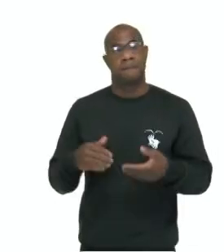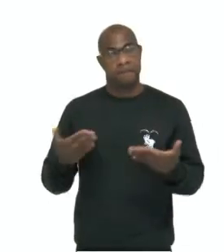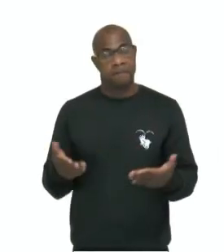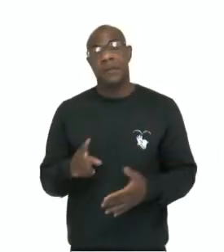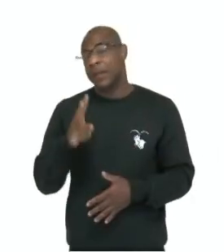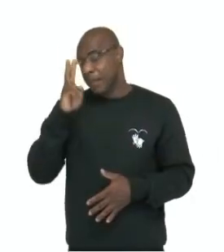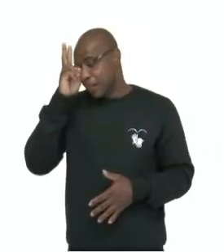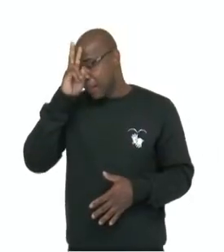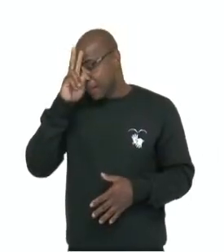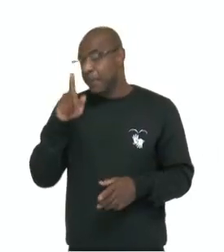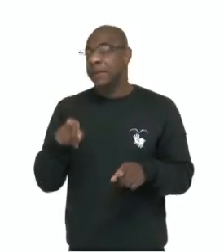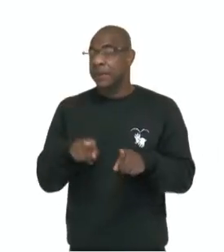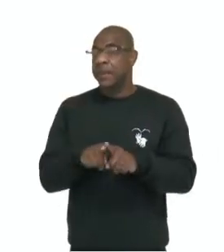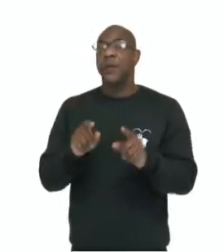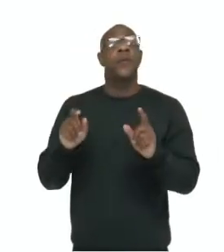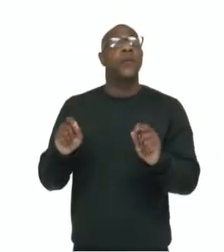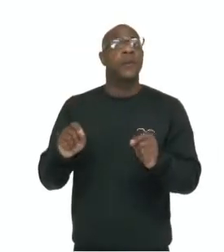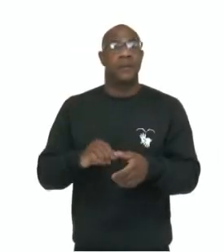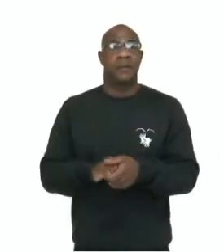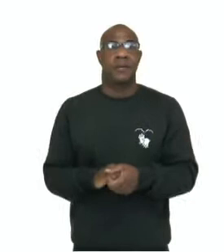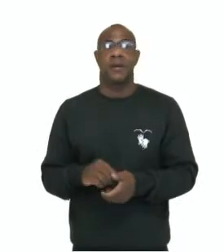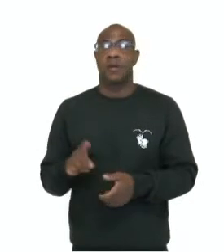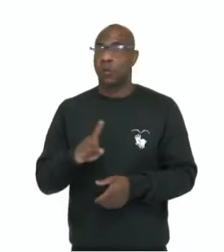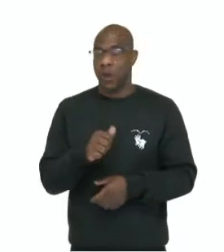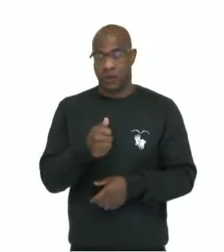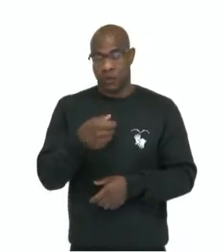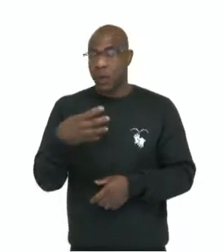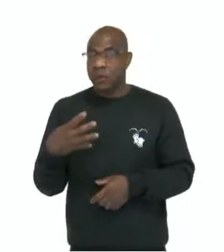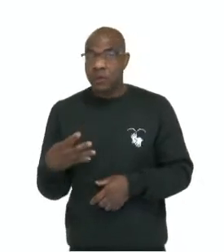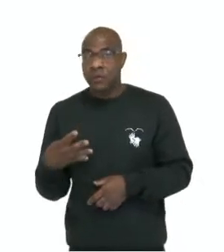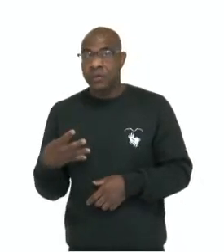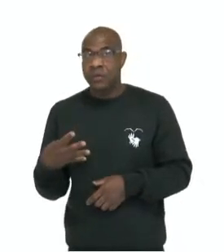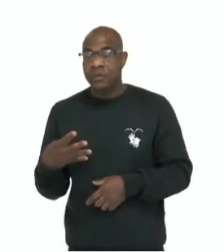Lembre também o seguinte, não é dia 14, é o